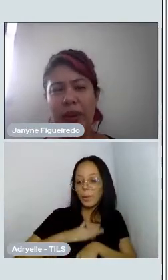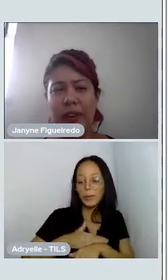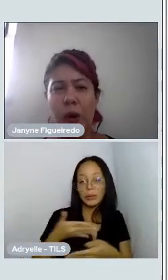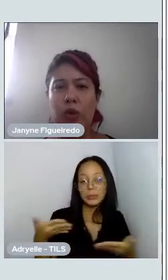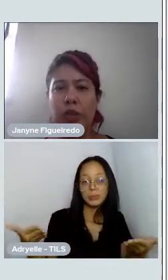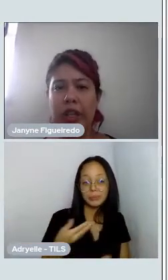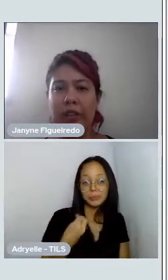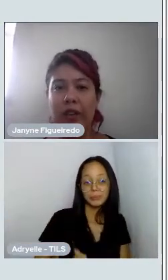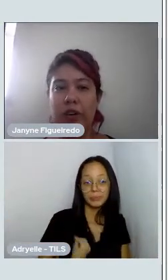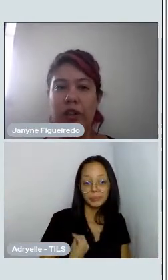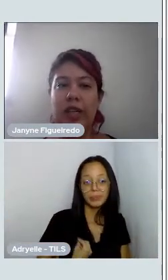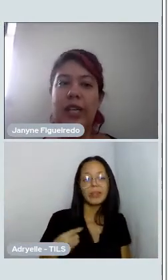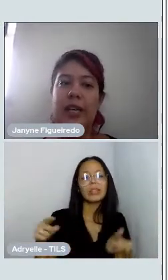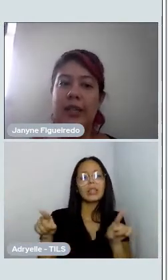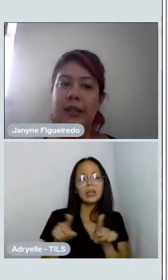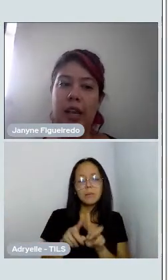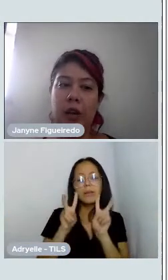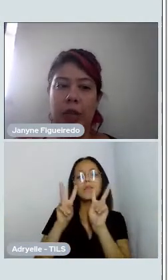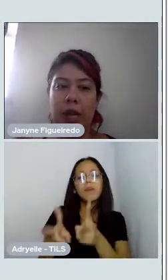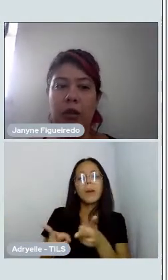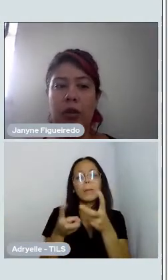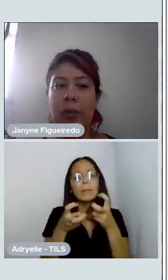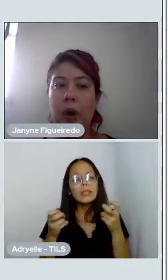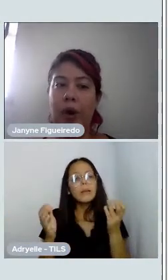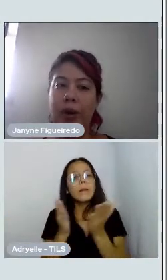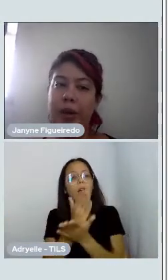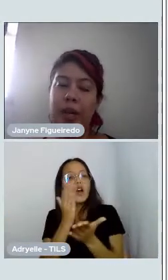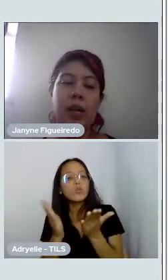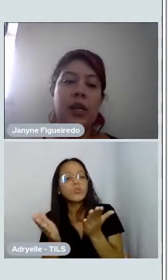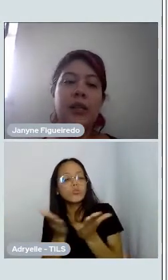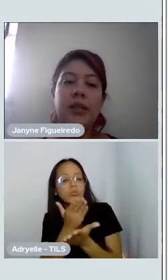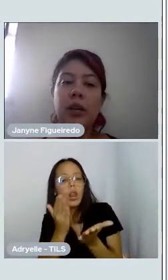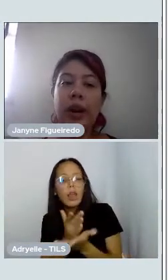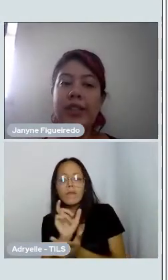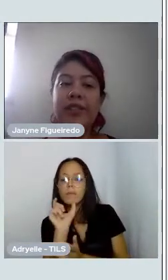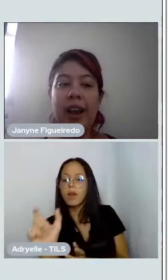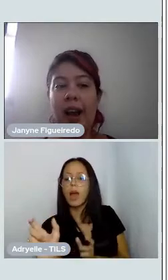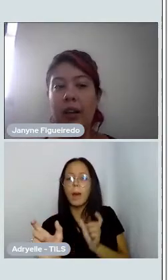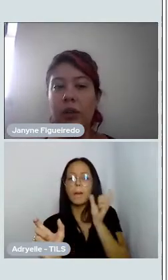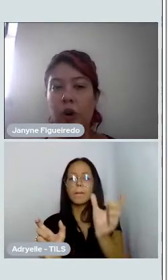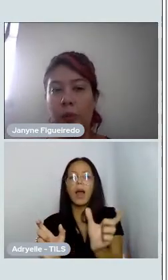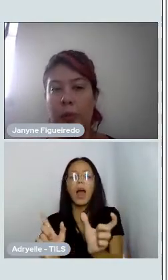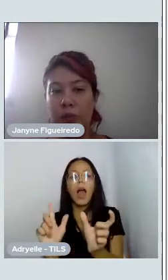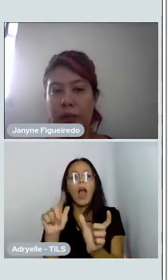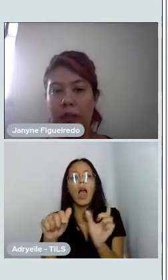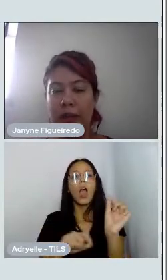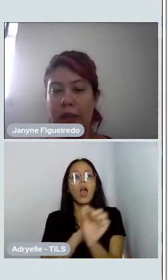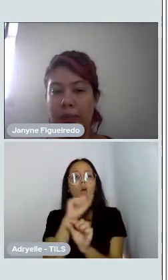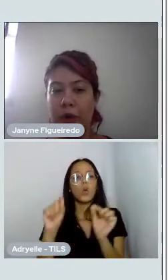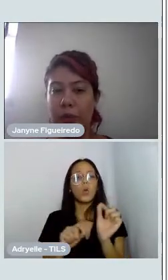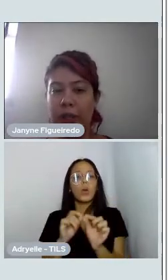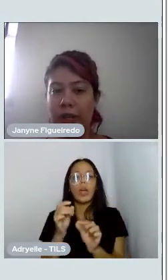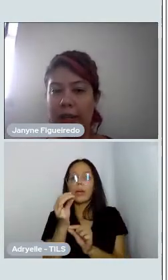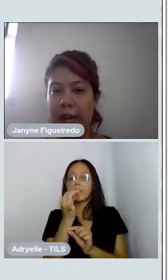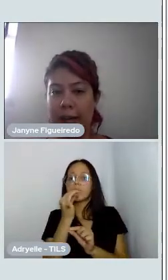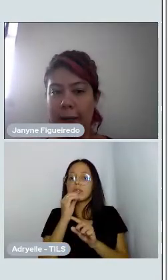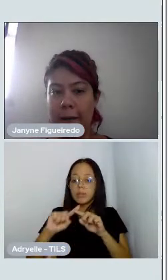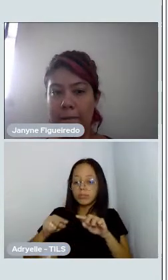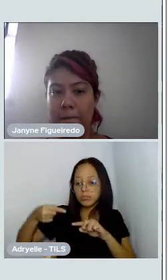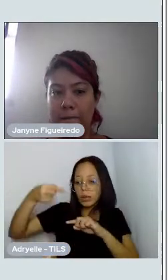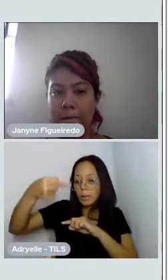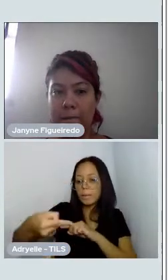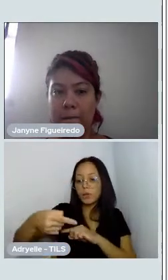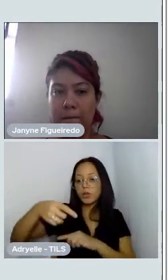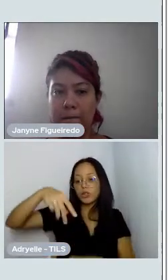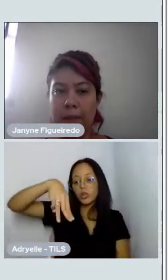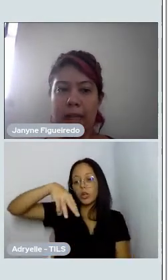a gente também pode ver alguns livros, esse termo Idade Contemporânea, sendo classificado como